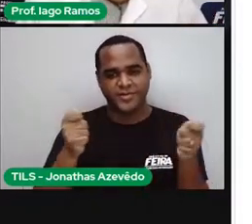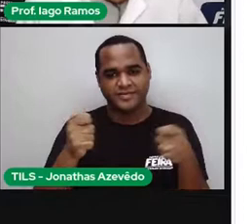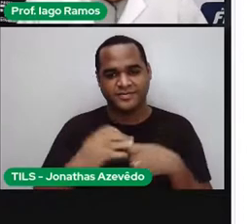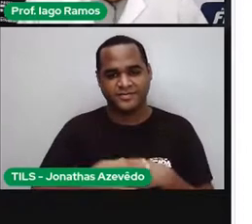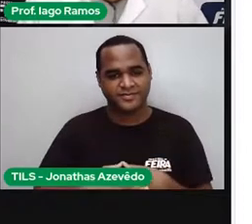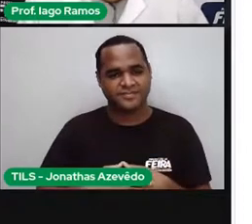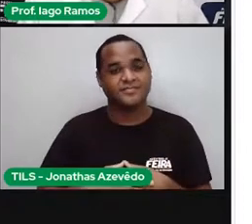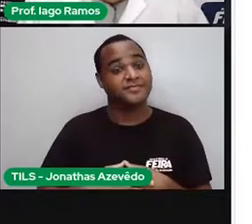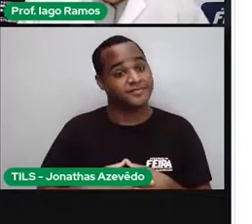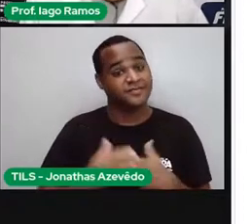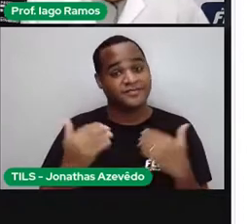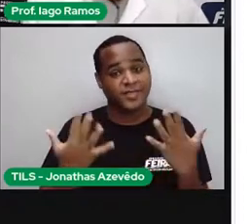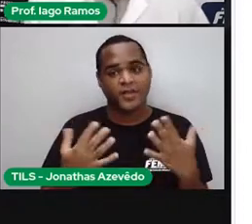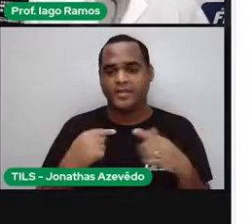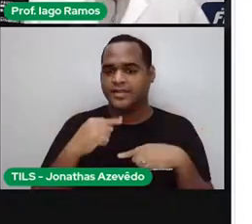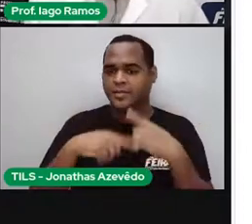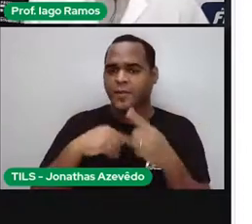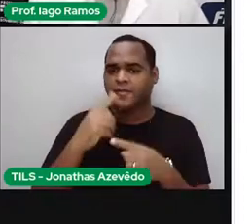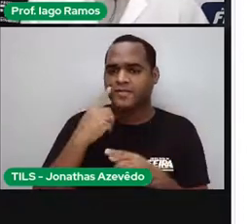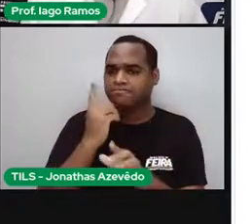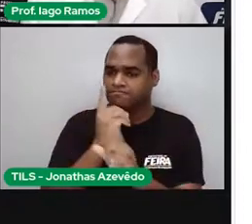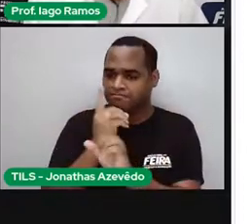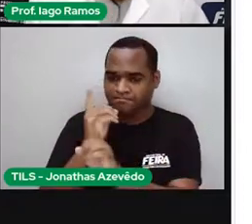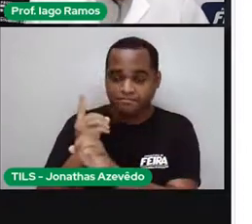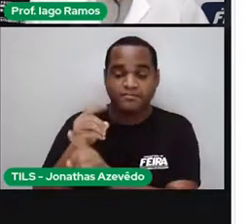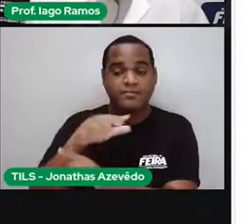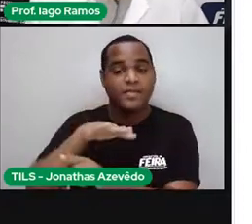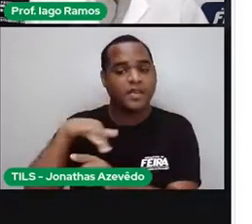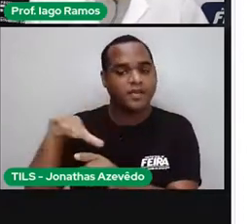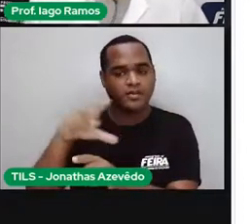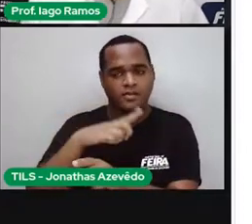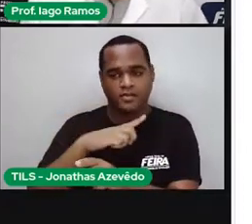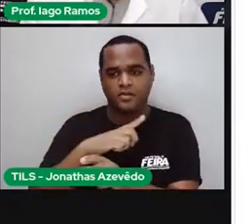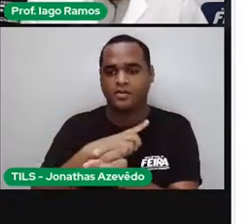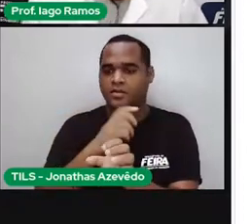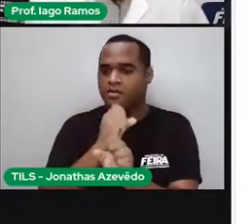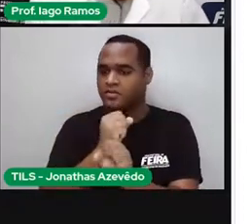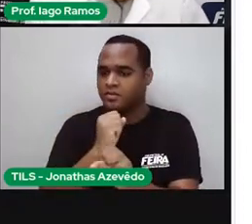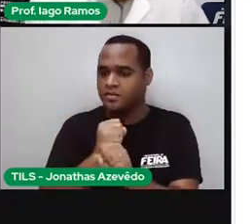então achando a área desse triângulo